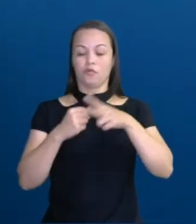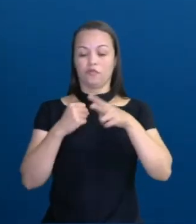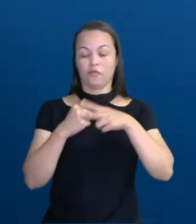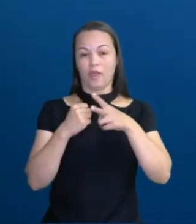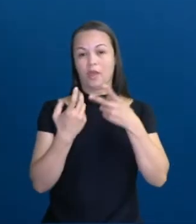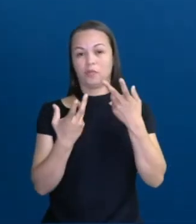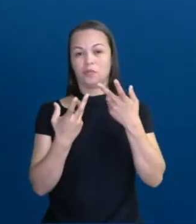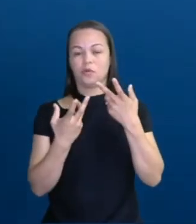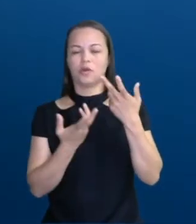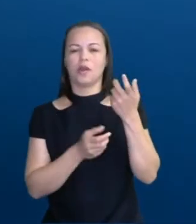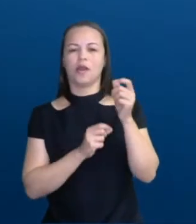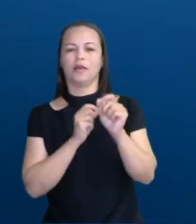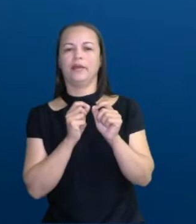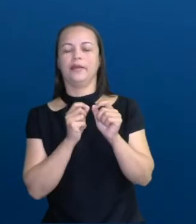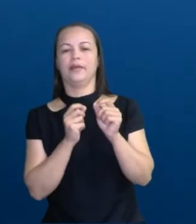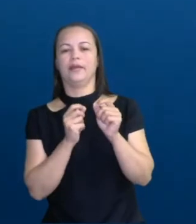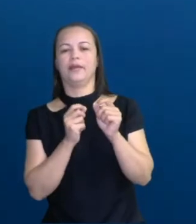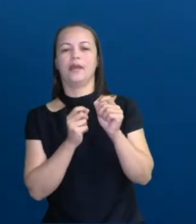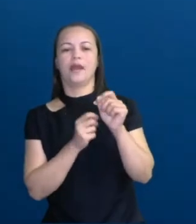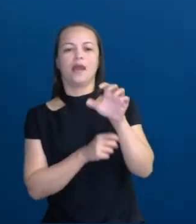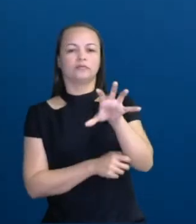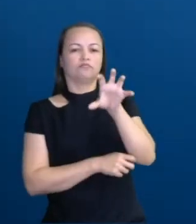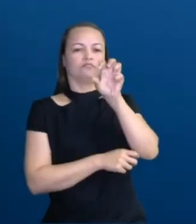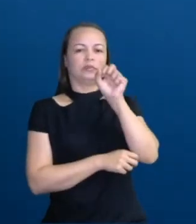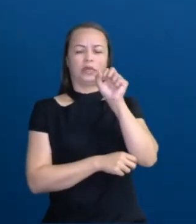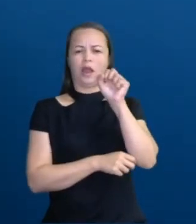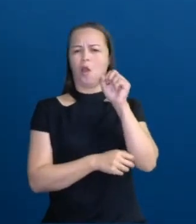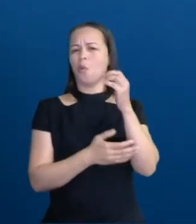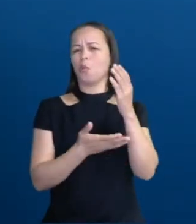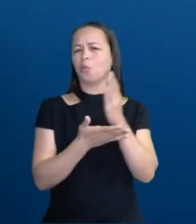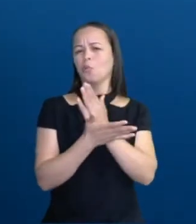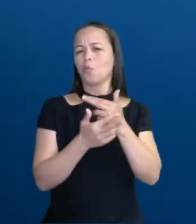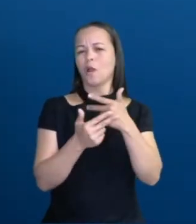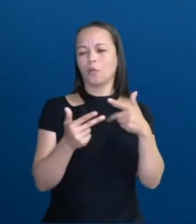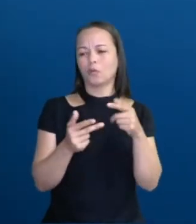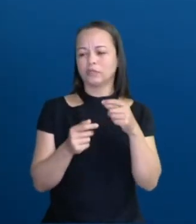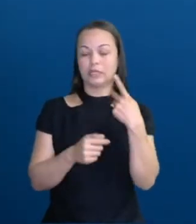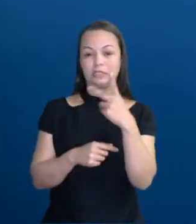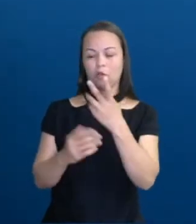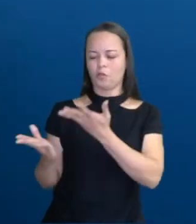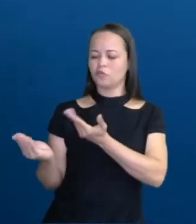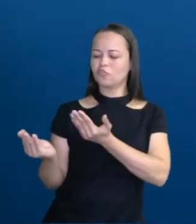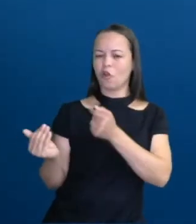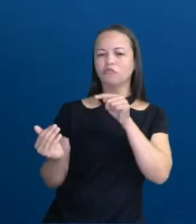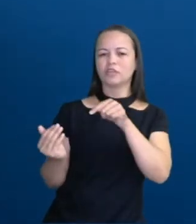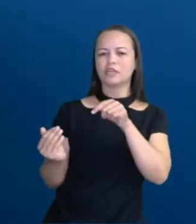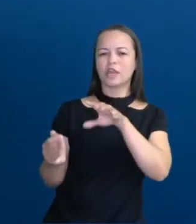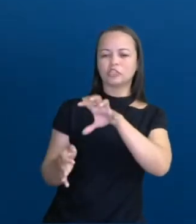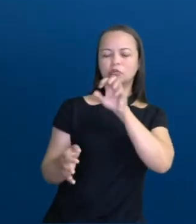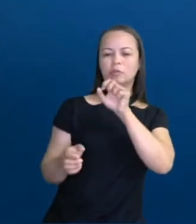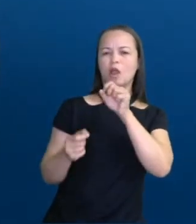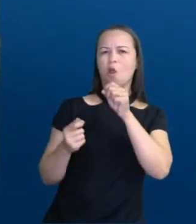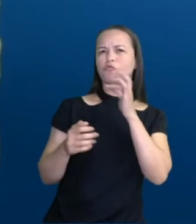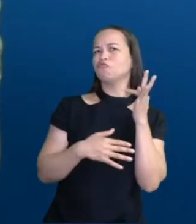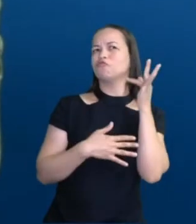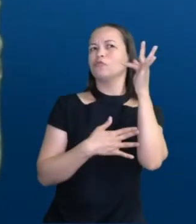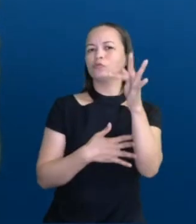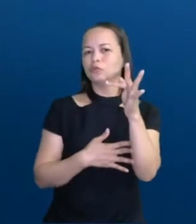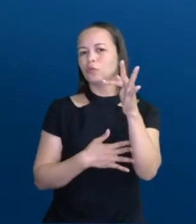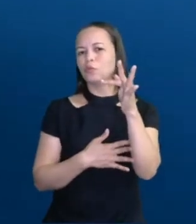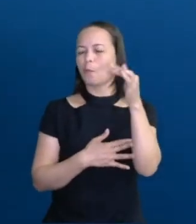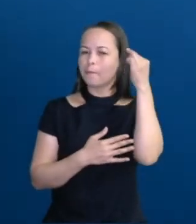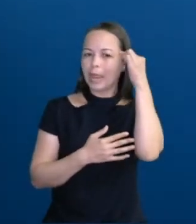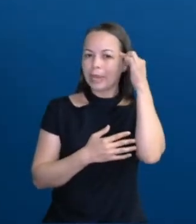quem aspira aspira a alguma coisa esse jovem eles aspiram a que aspiram a um futuro